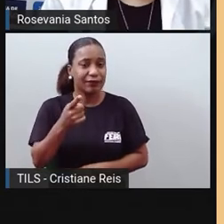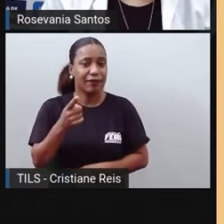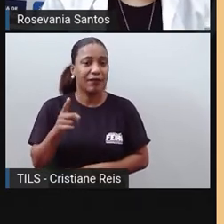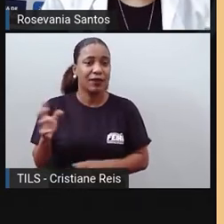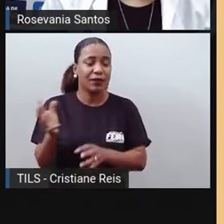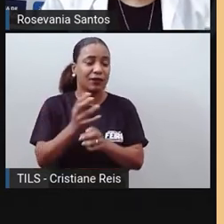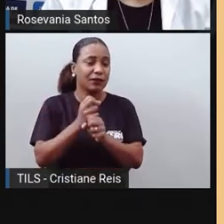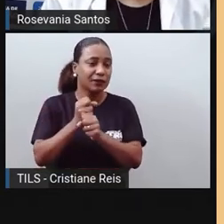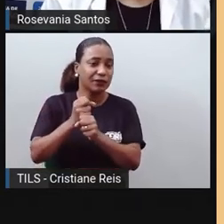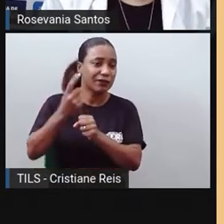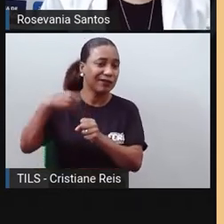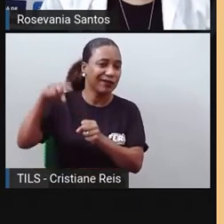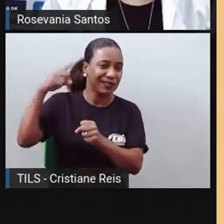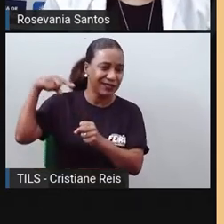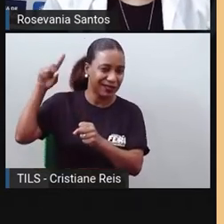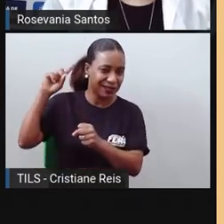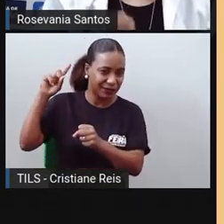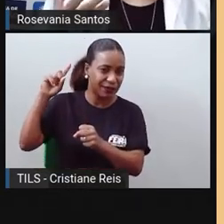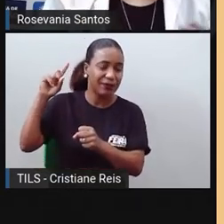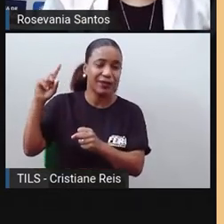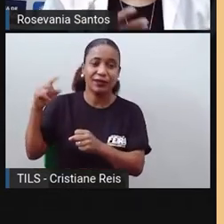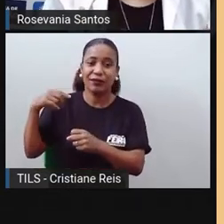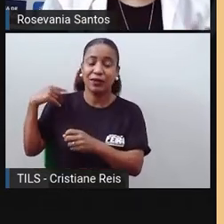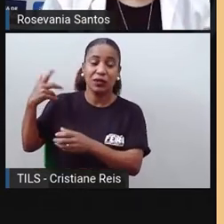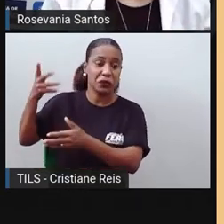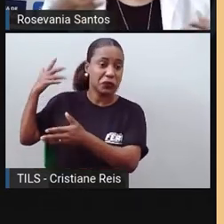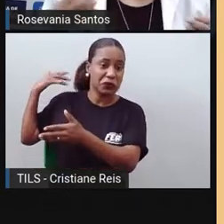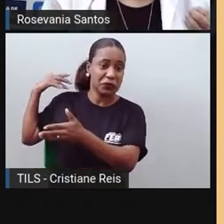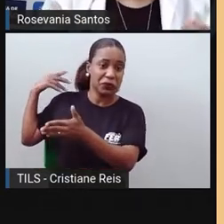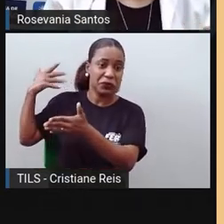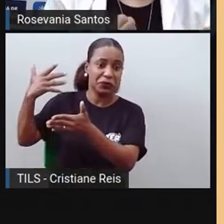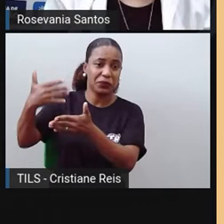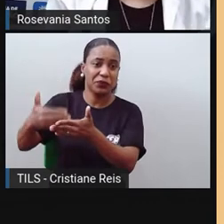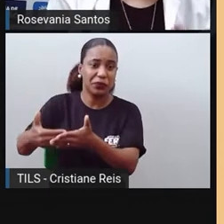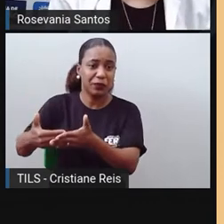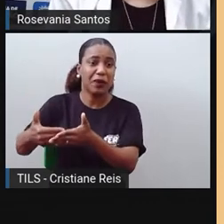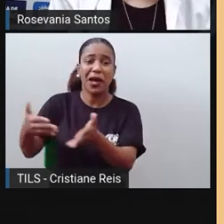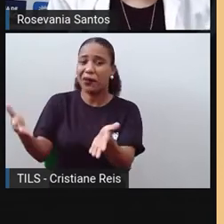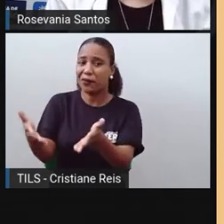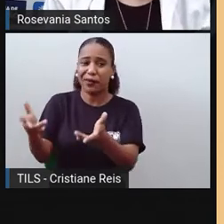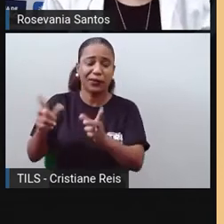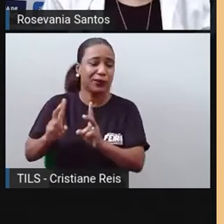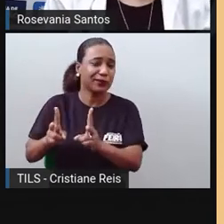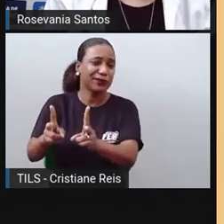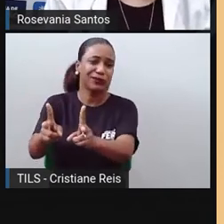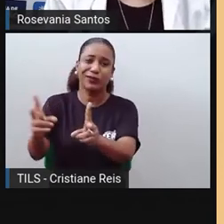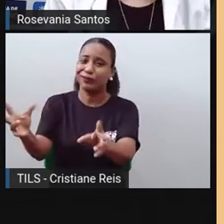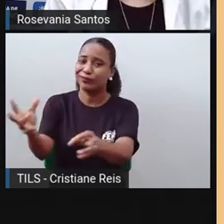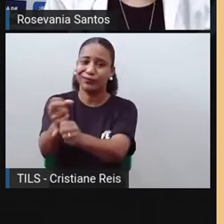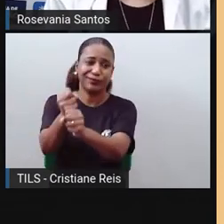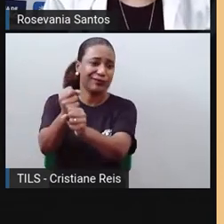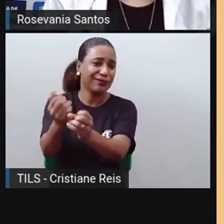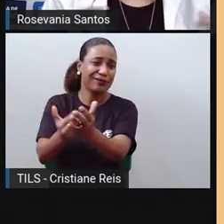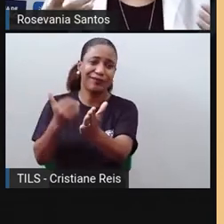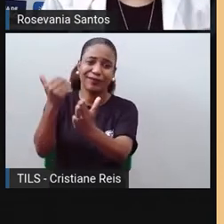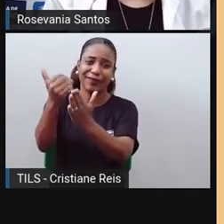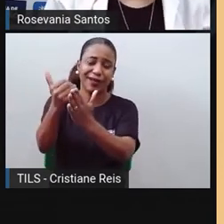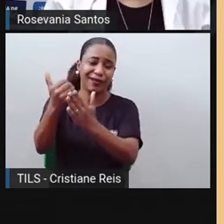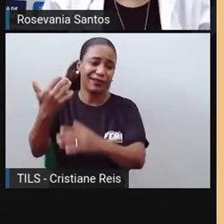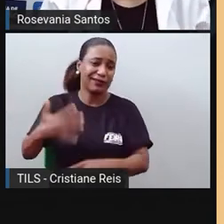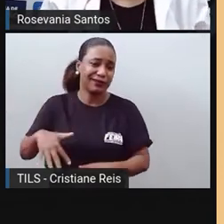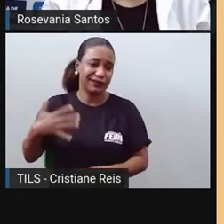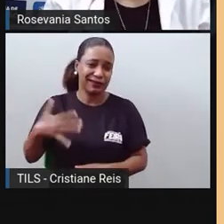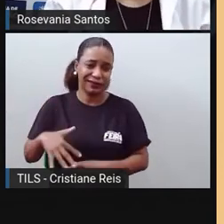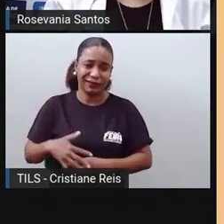um determinado período. Se a gente pegar dados mais atuais, vocês vão ver também que esses dados, eles já vão. Então, formam